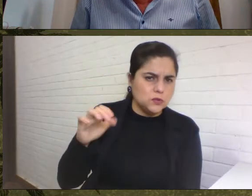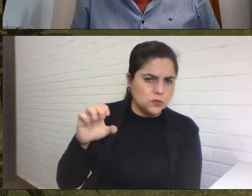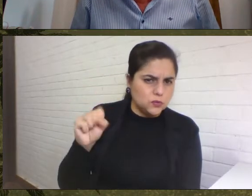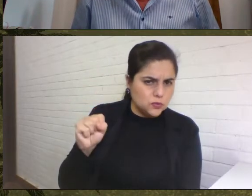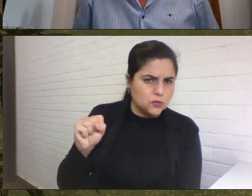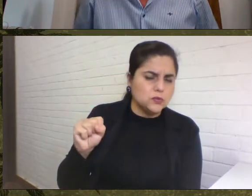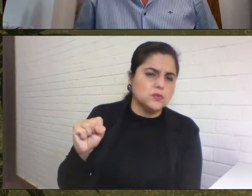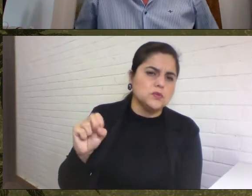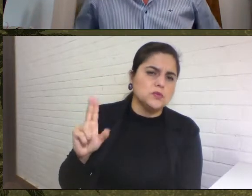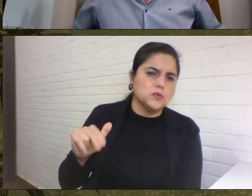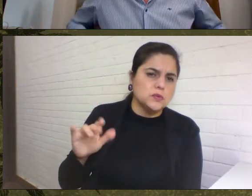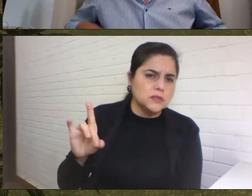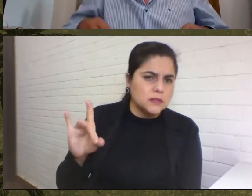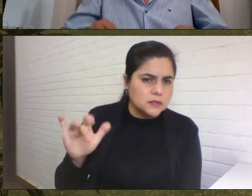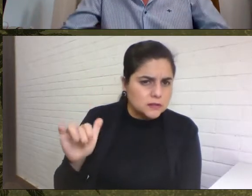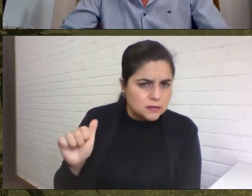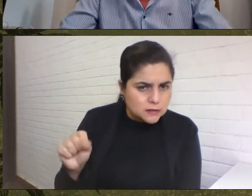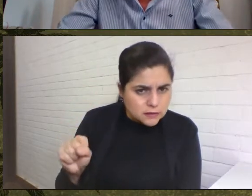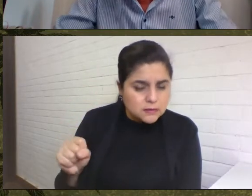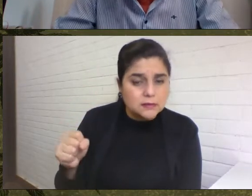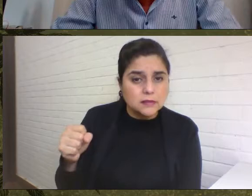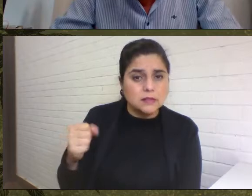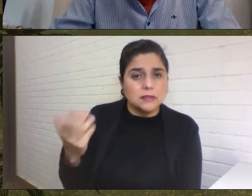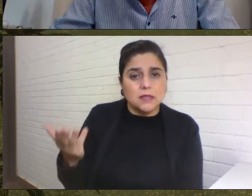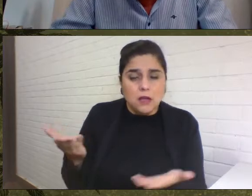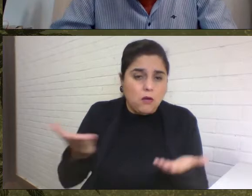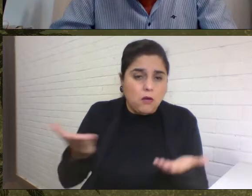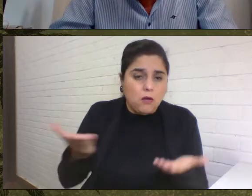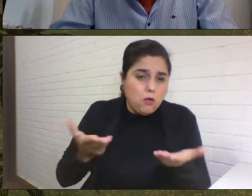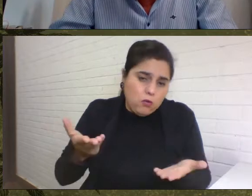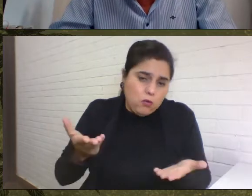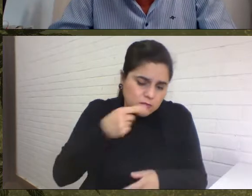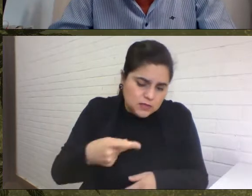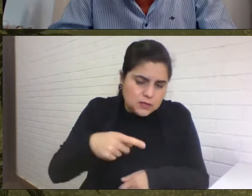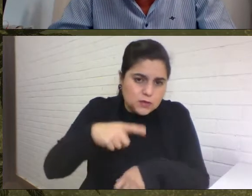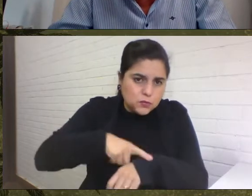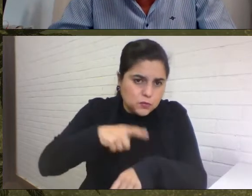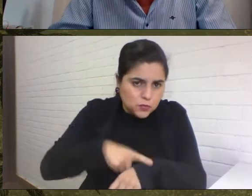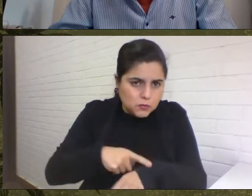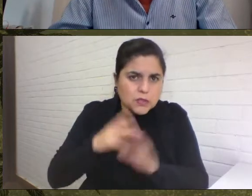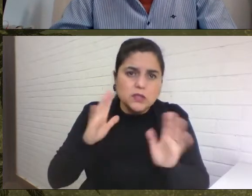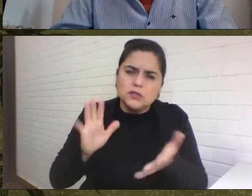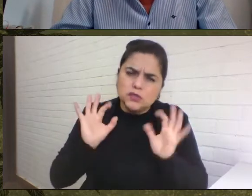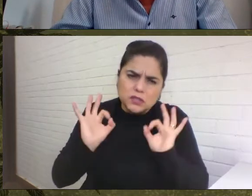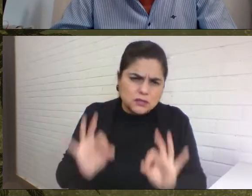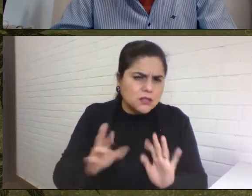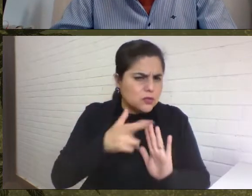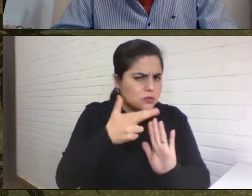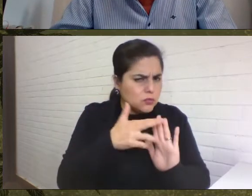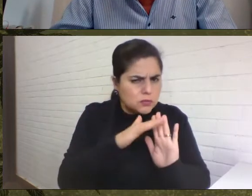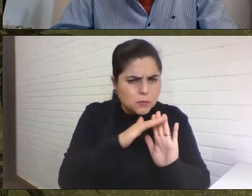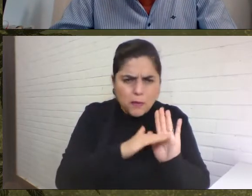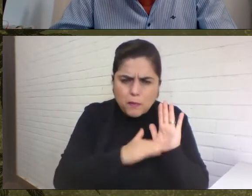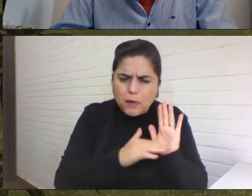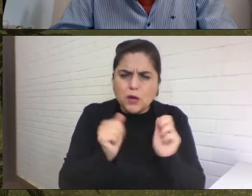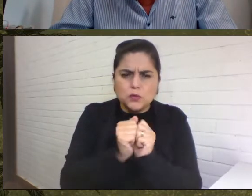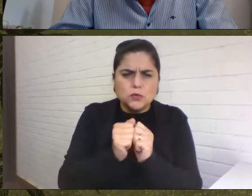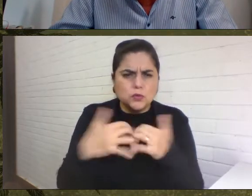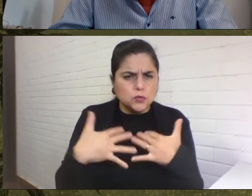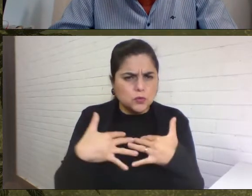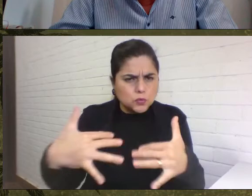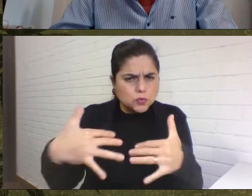Portanto, há aqui, neste momento, e isso já foi argumentado ao nível do Parlamento, quando da admissão